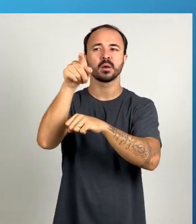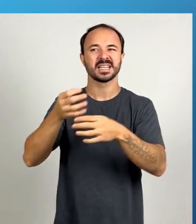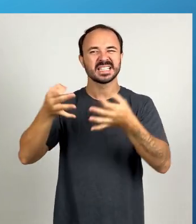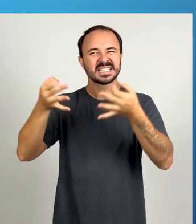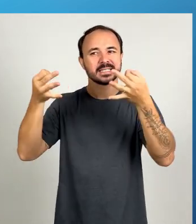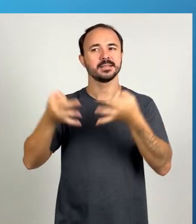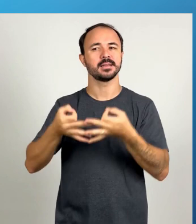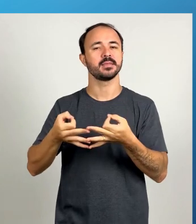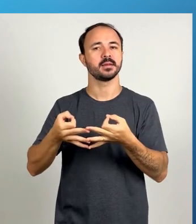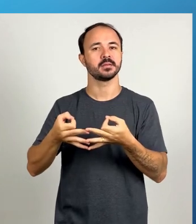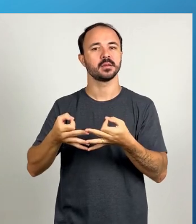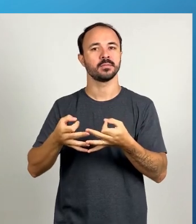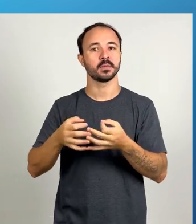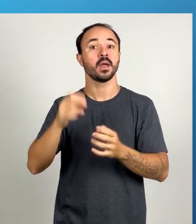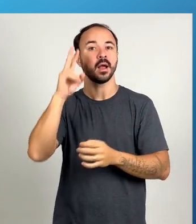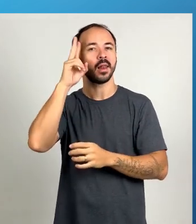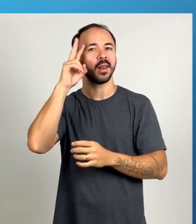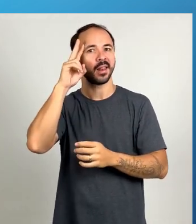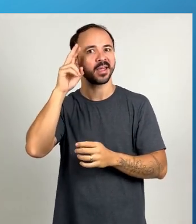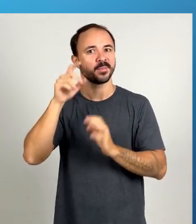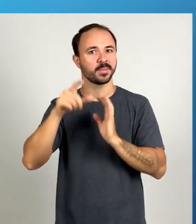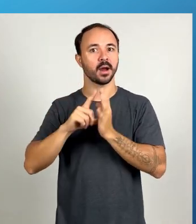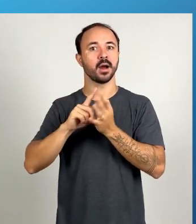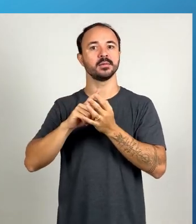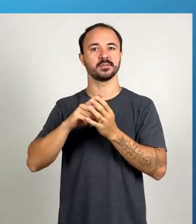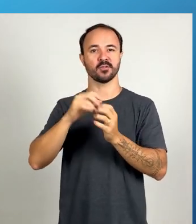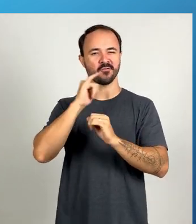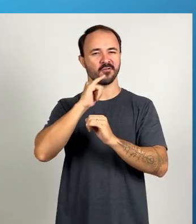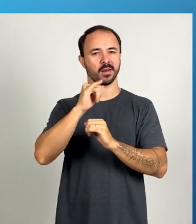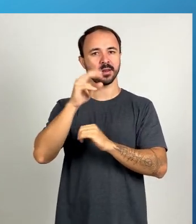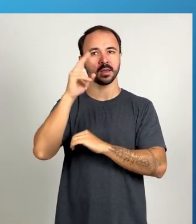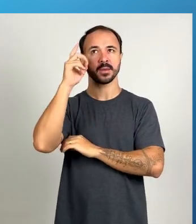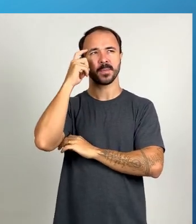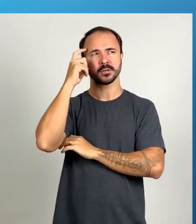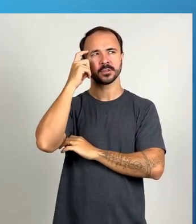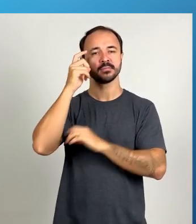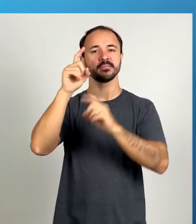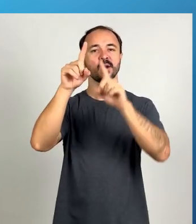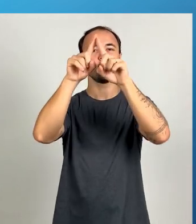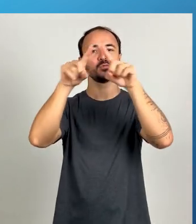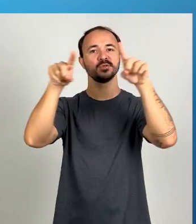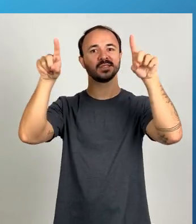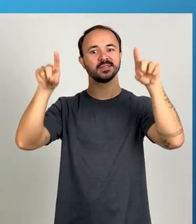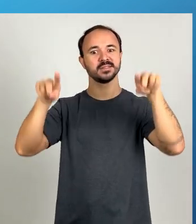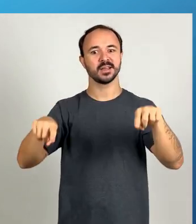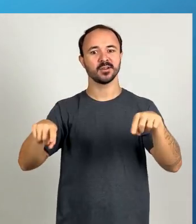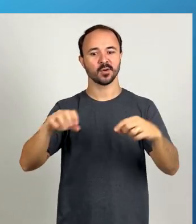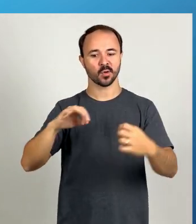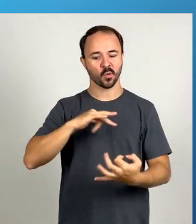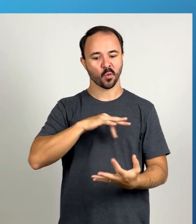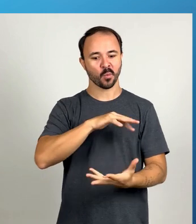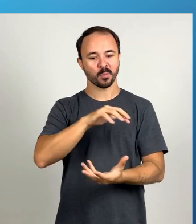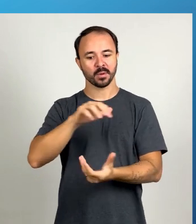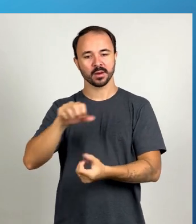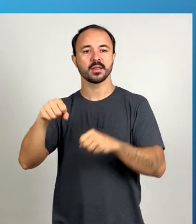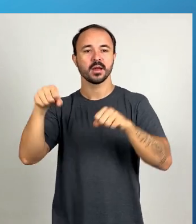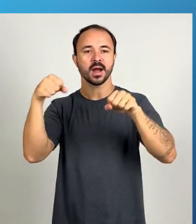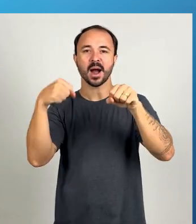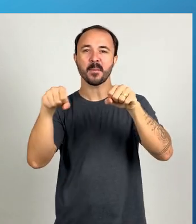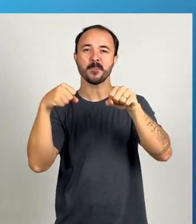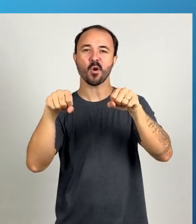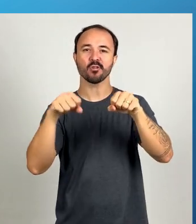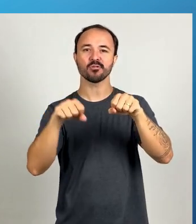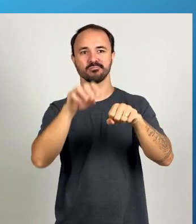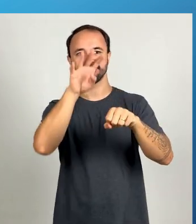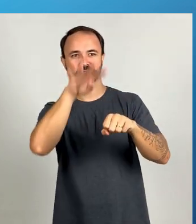da aula sobre você imaginar aquele globo da morte com os motoqueiros naquela grade, né? E a terra dentro. Olha esse pin que a